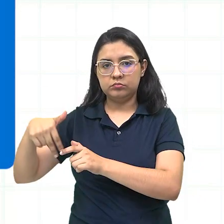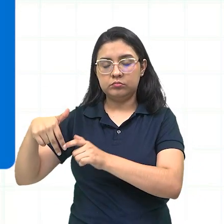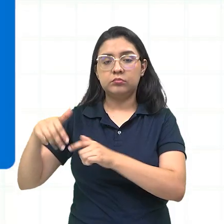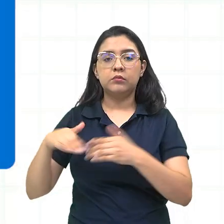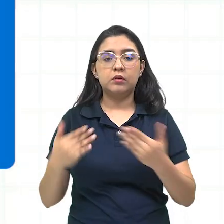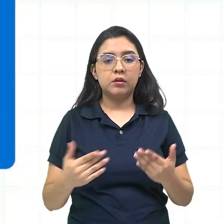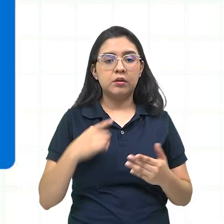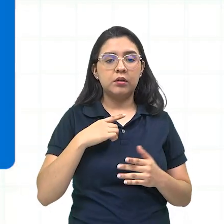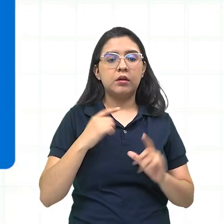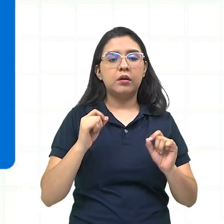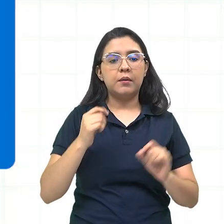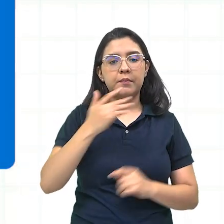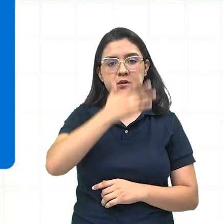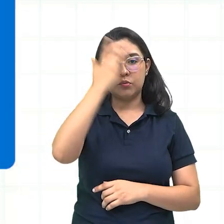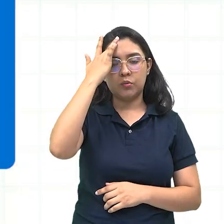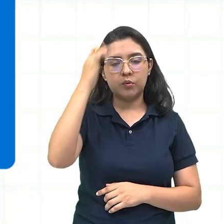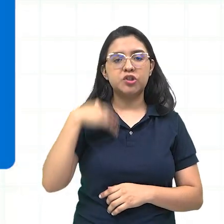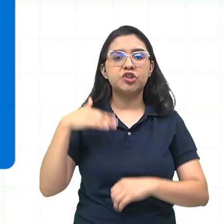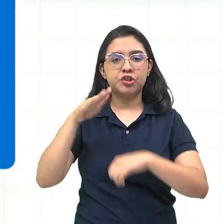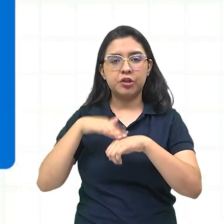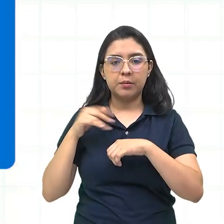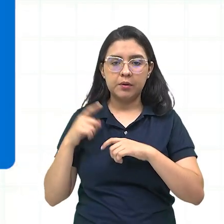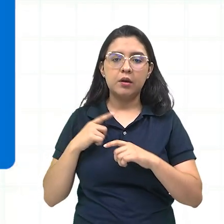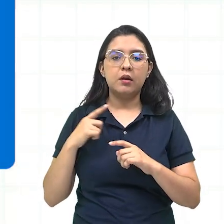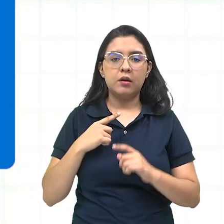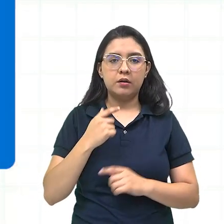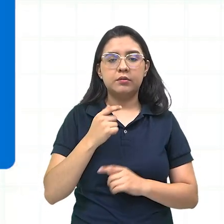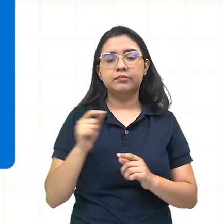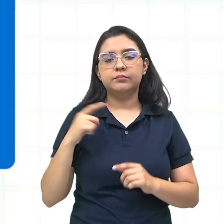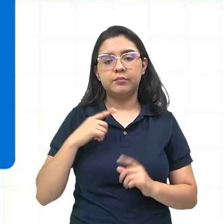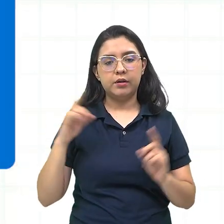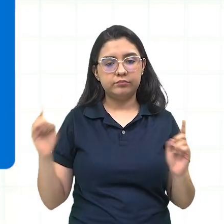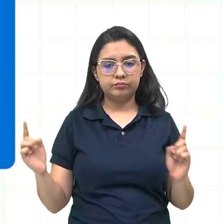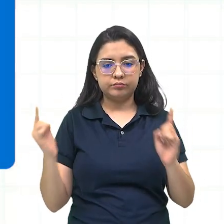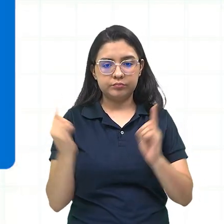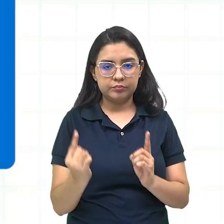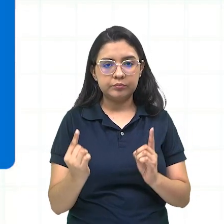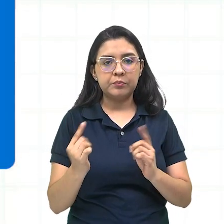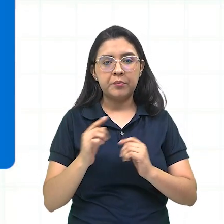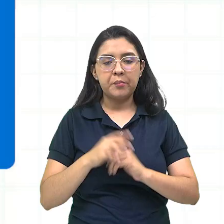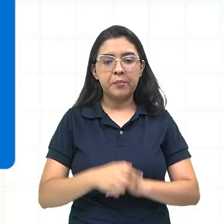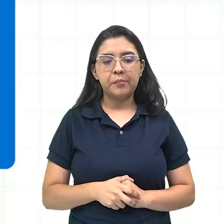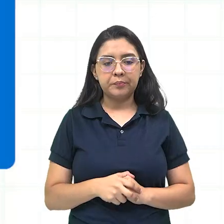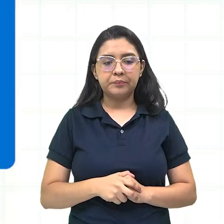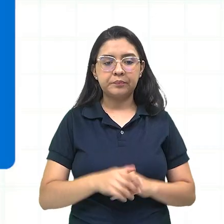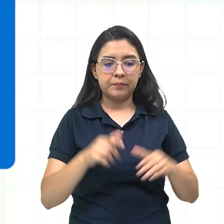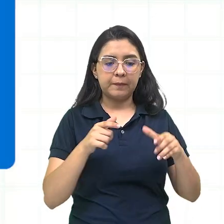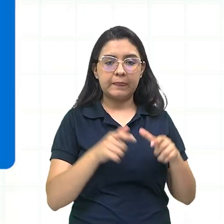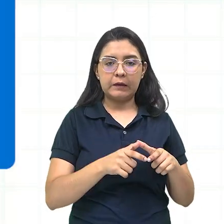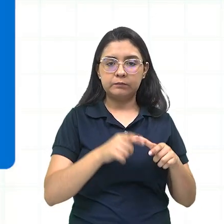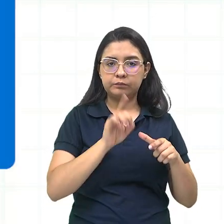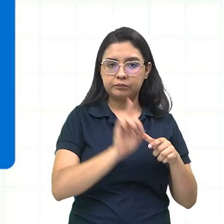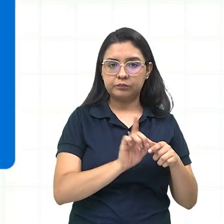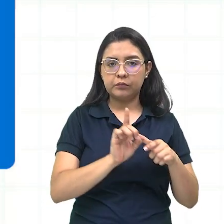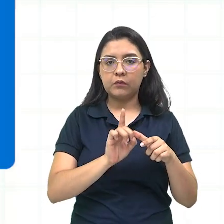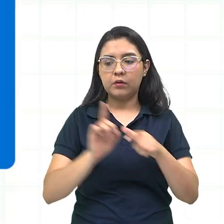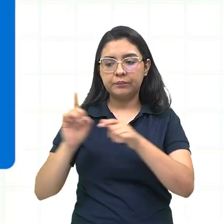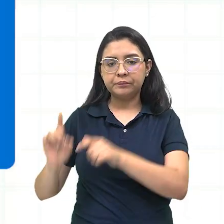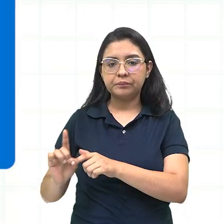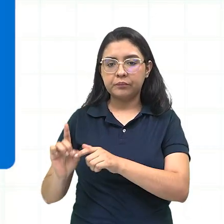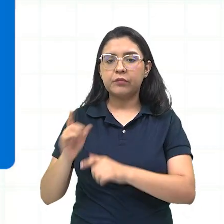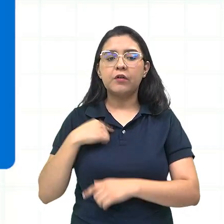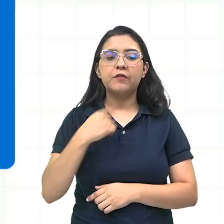chame para o centro da arena. Então, eles vêm, se posicionam cada um num círculo desse, um no vermelho e